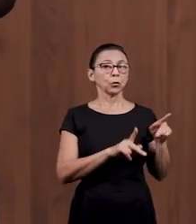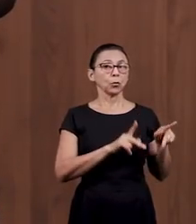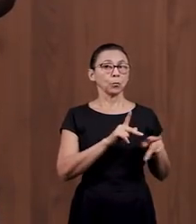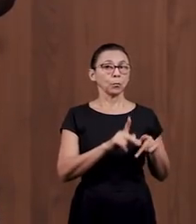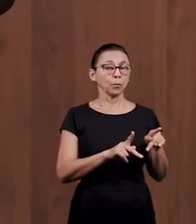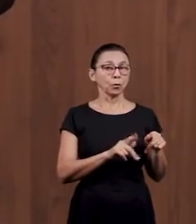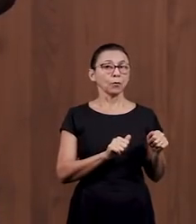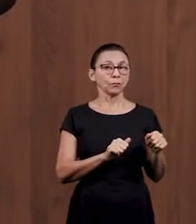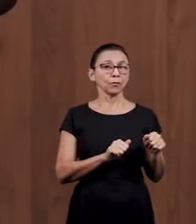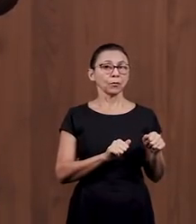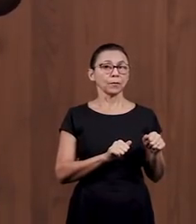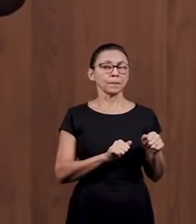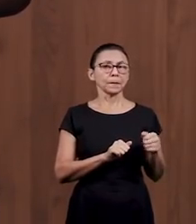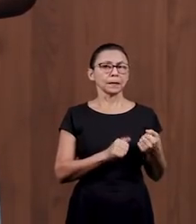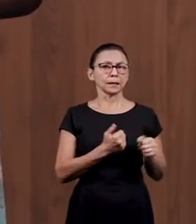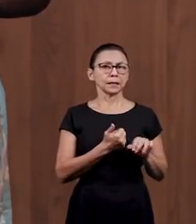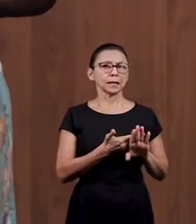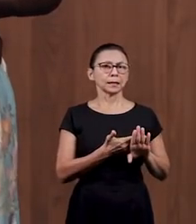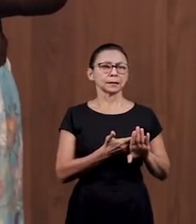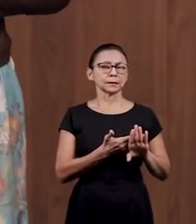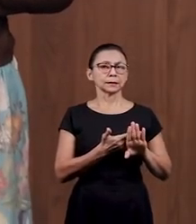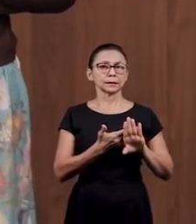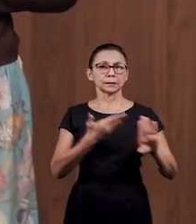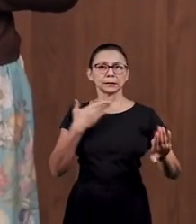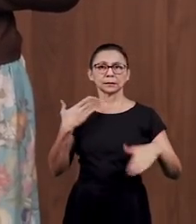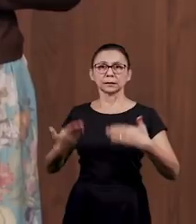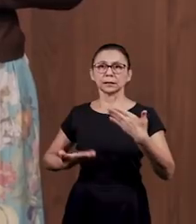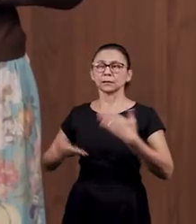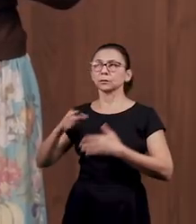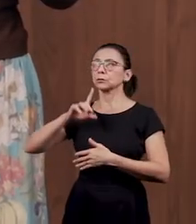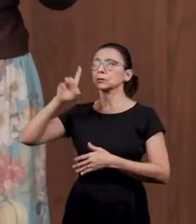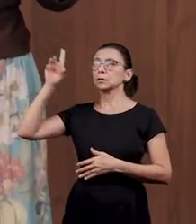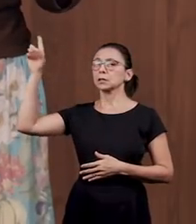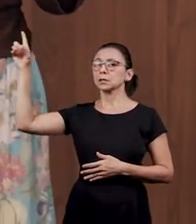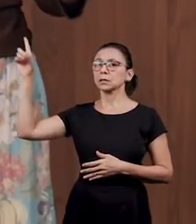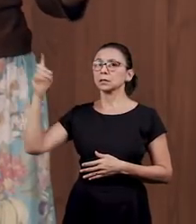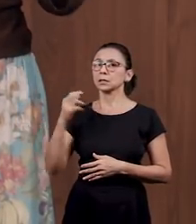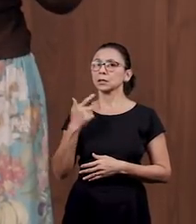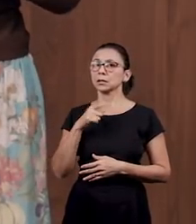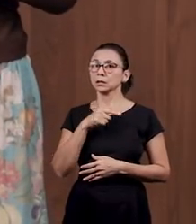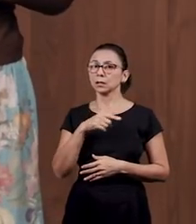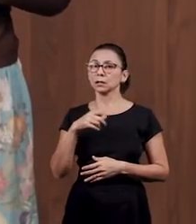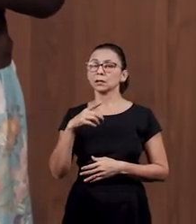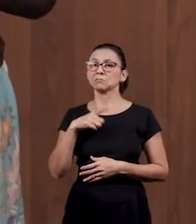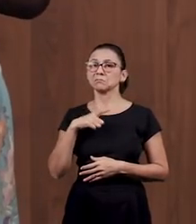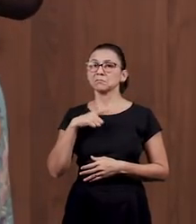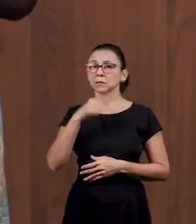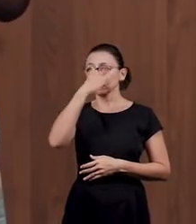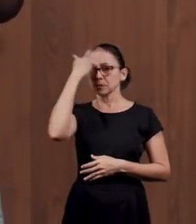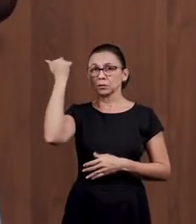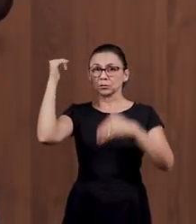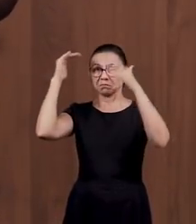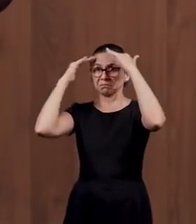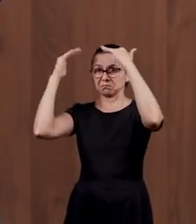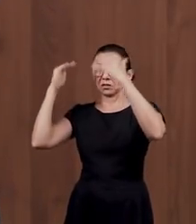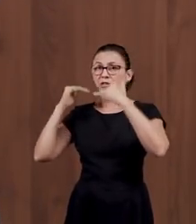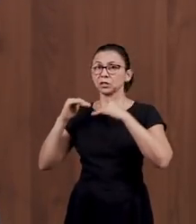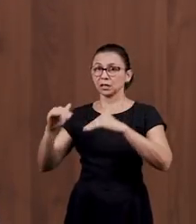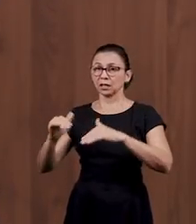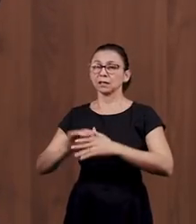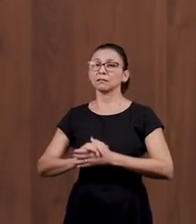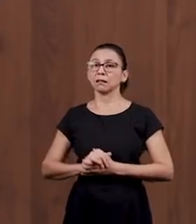entre aquele que era santificado ao Senhor e aquele que não se santificava ao Senhor. E a